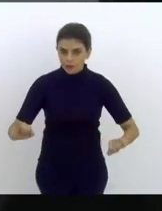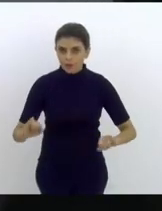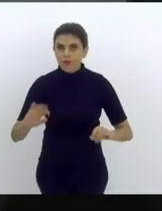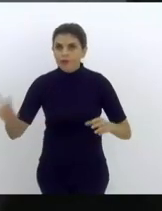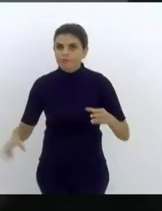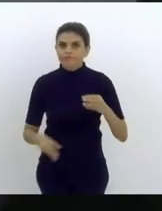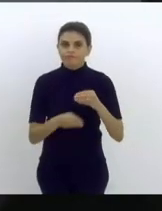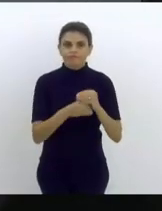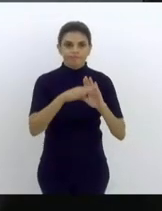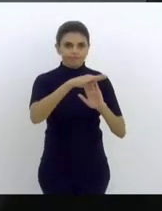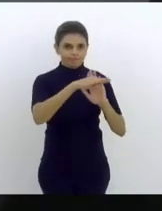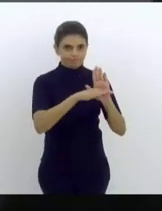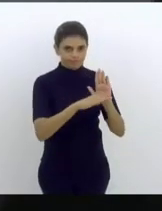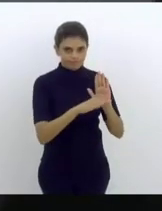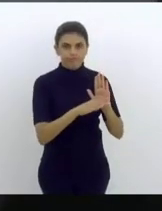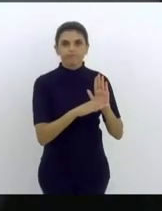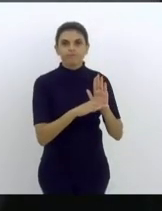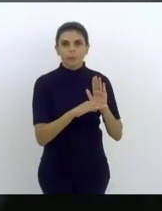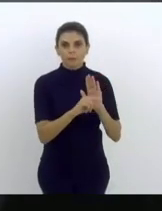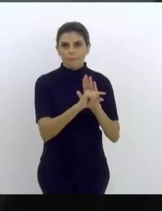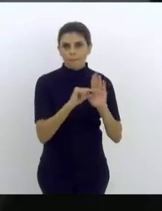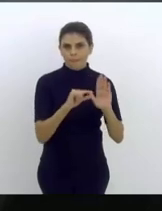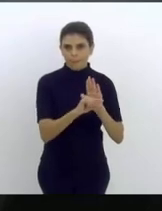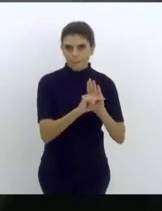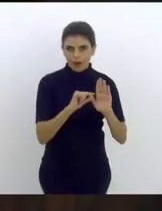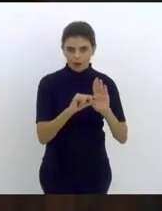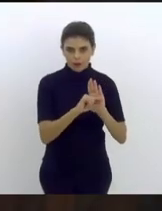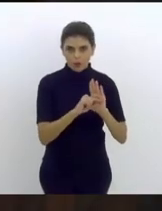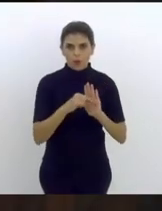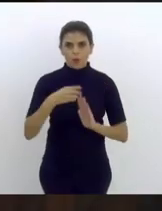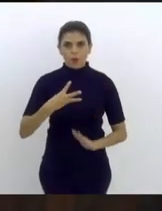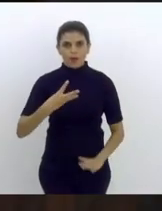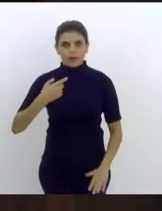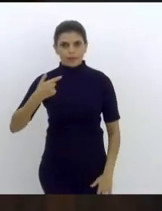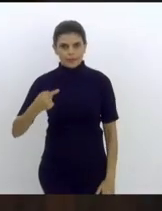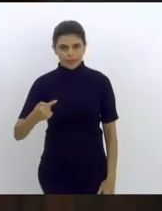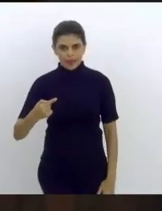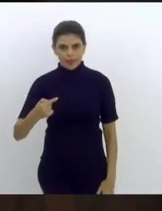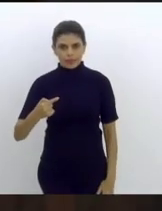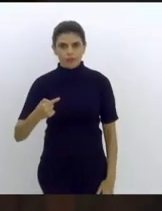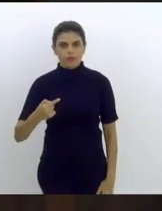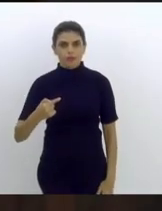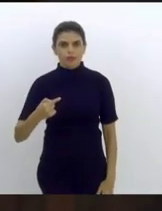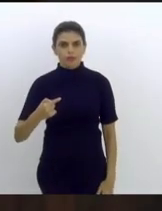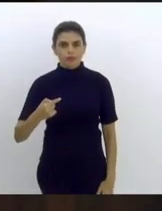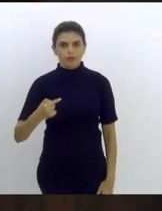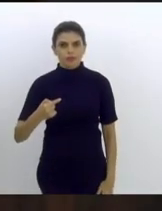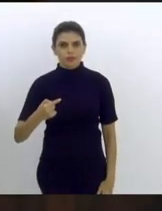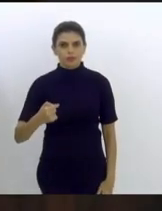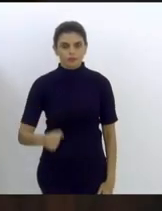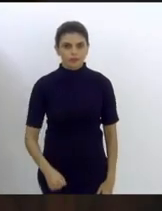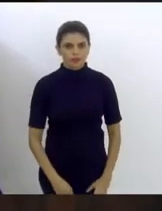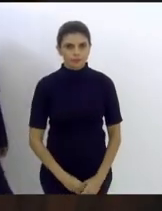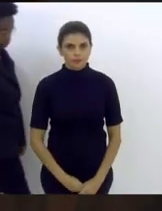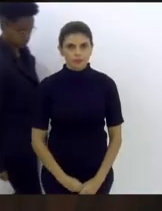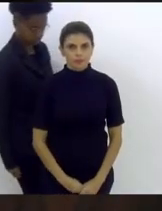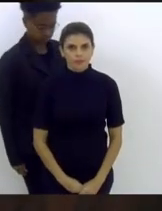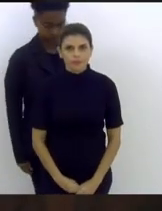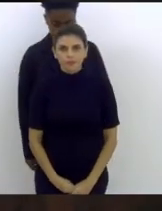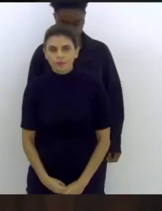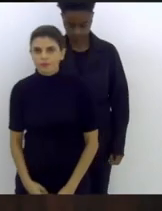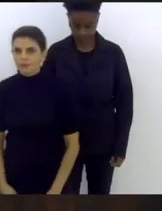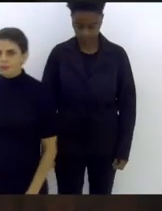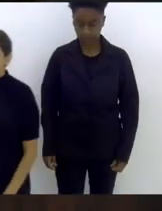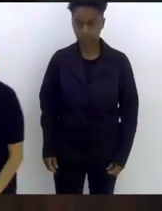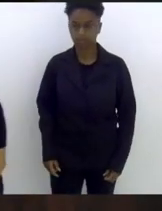no dia de acordo com parágrafo primeiro do artigo 47 do regime interno do regime interno entre a mitação